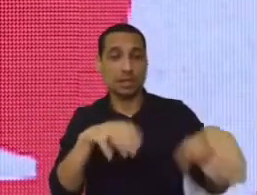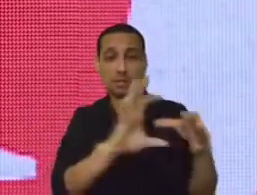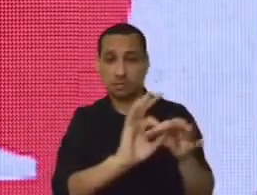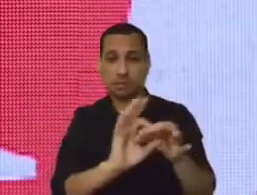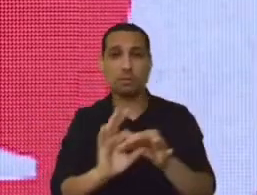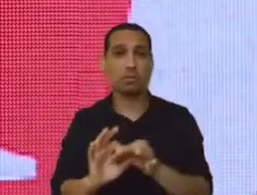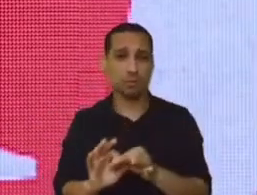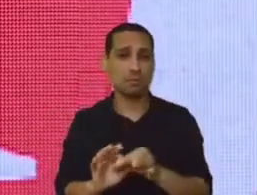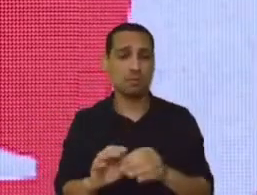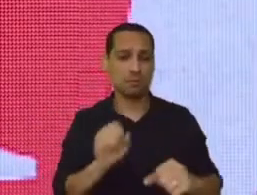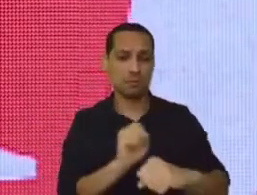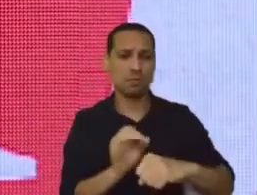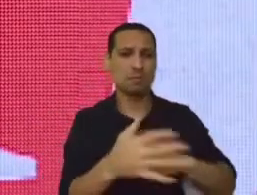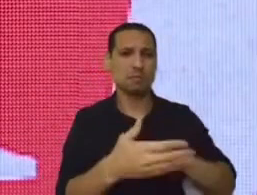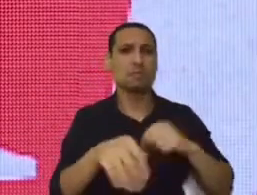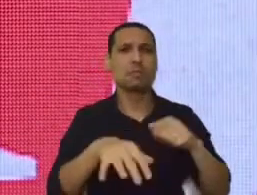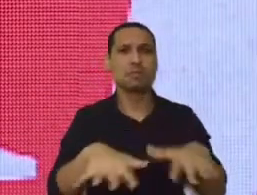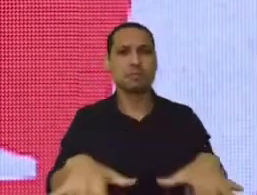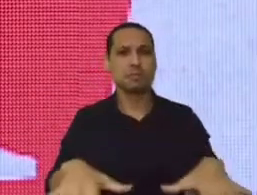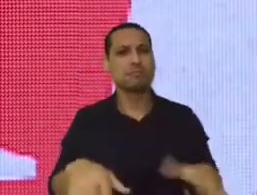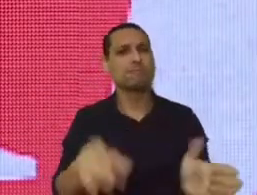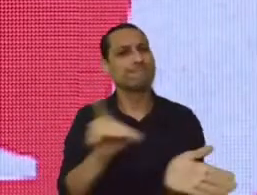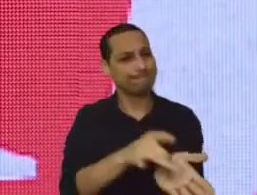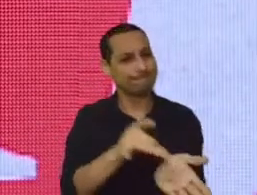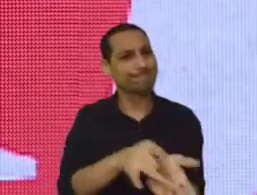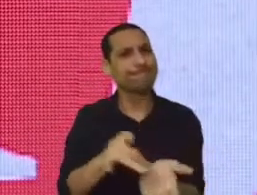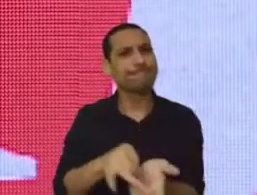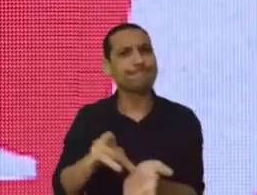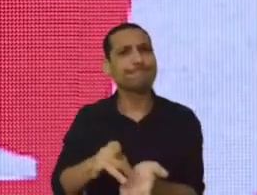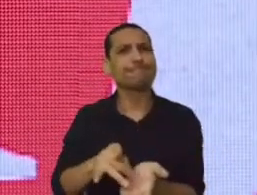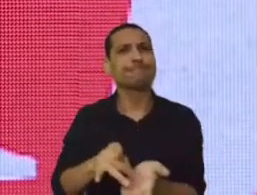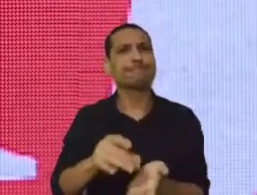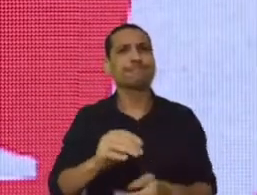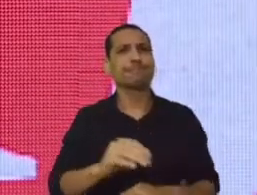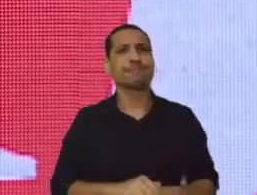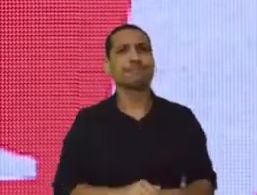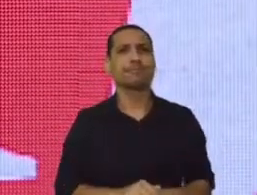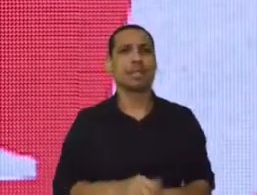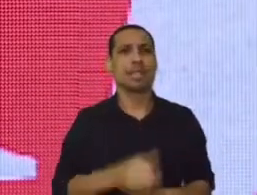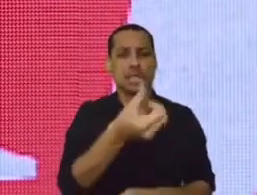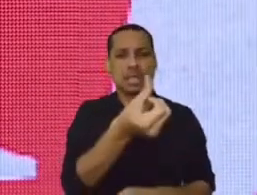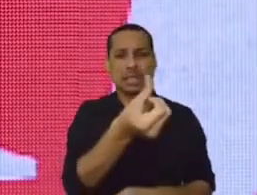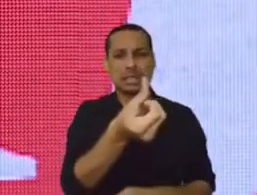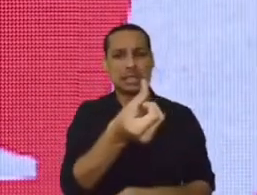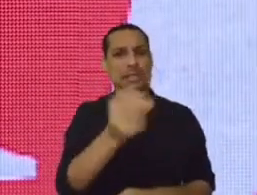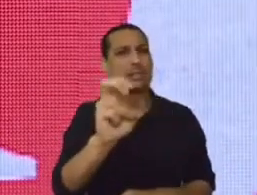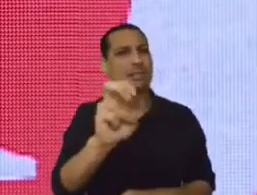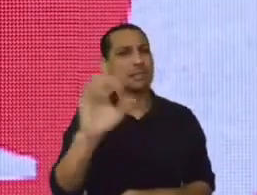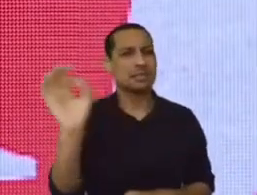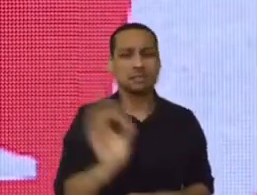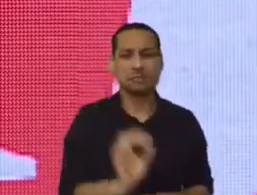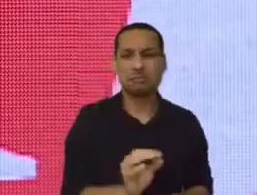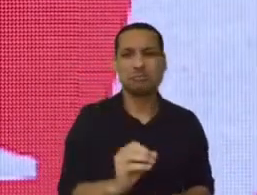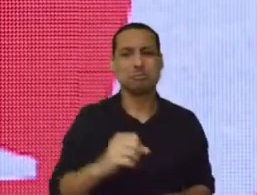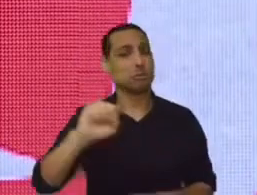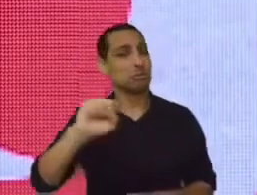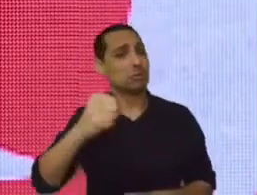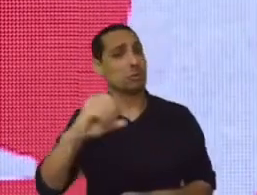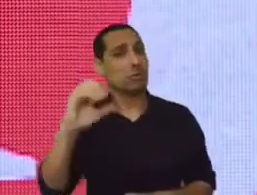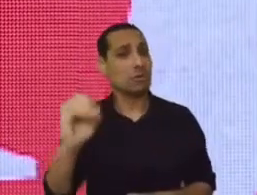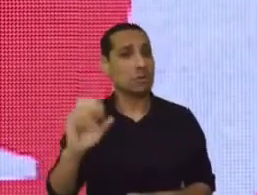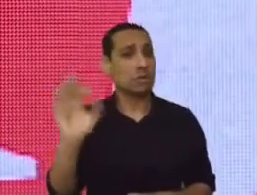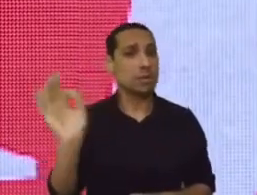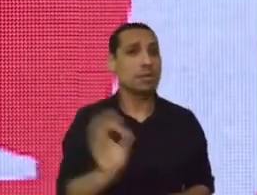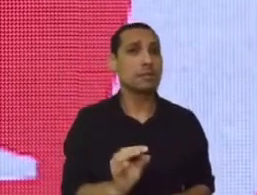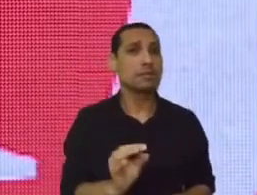temos categorias nossa que 65%, 80% está em home office, portanto, o local de trabalho mudou. Não é